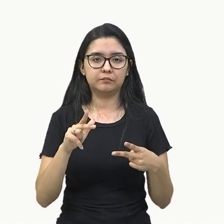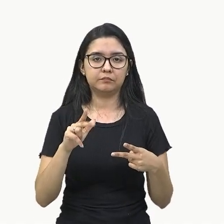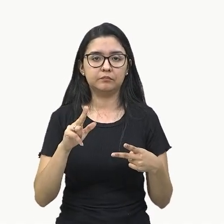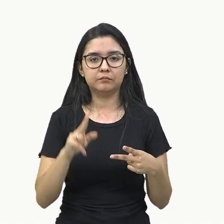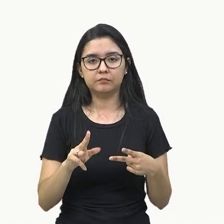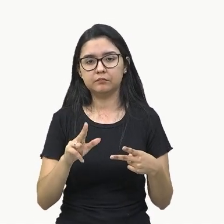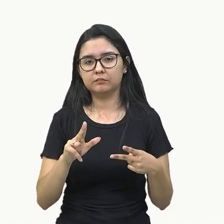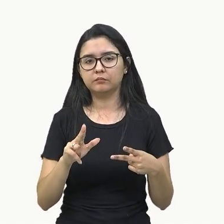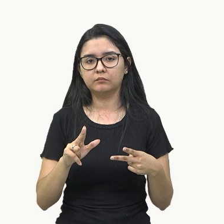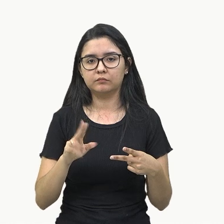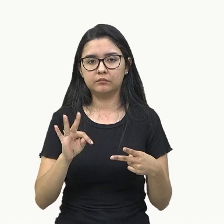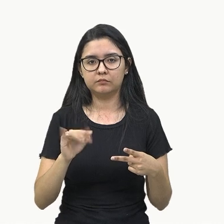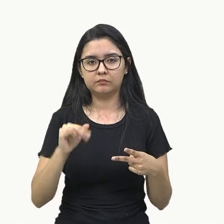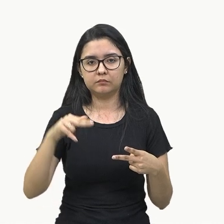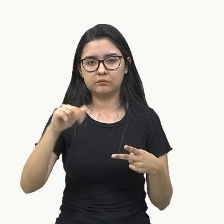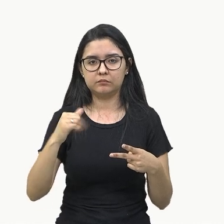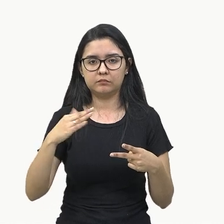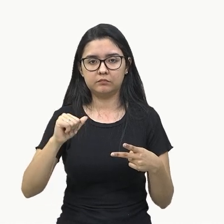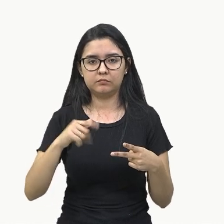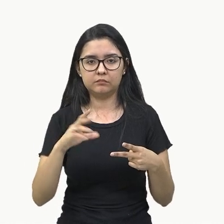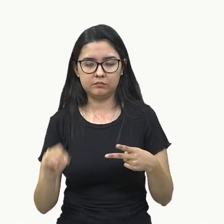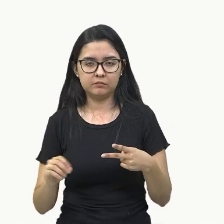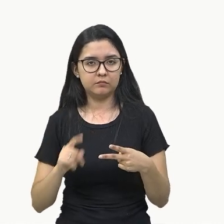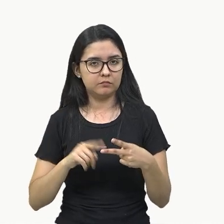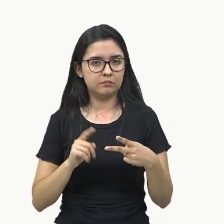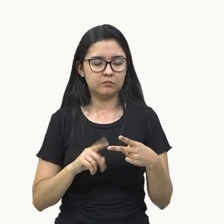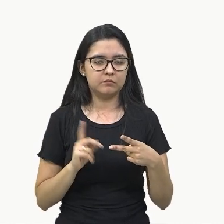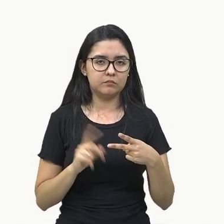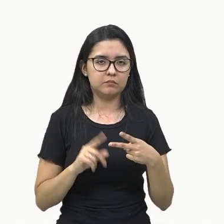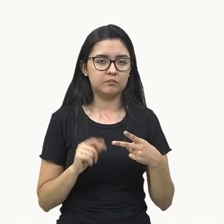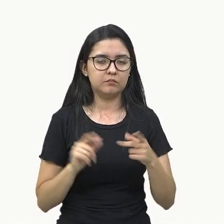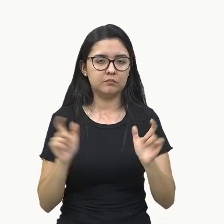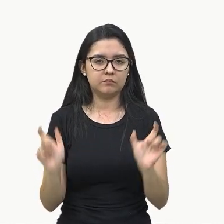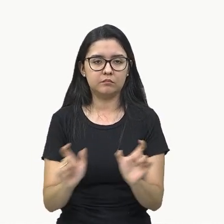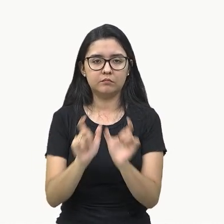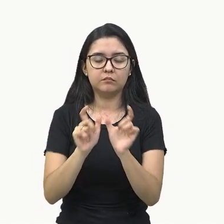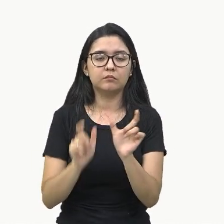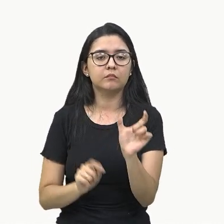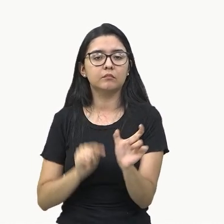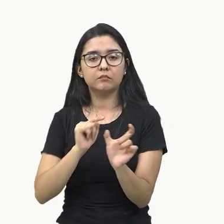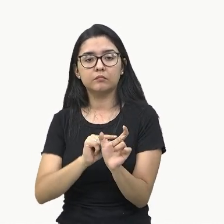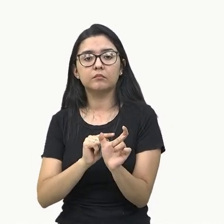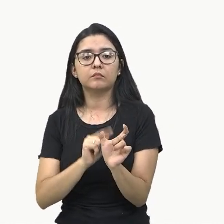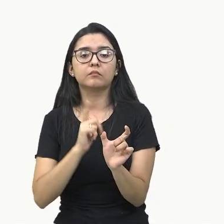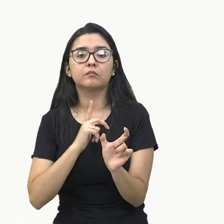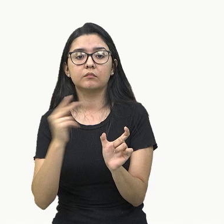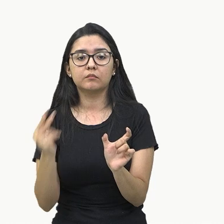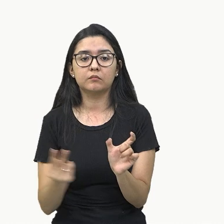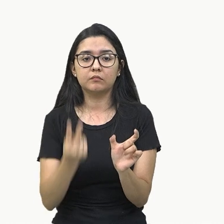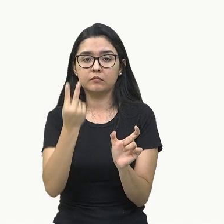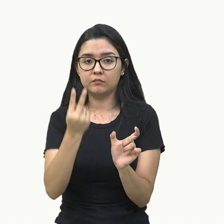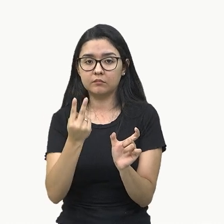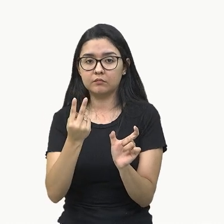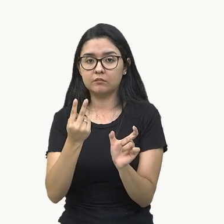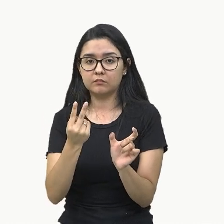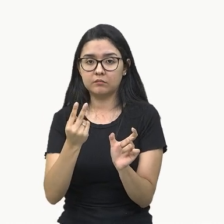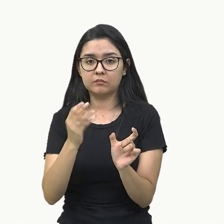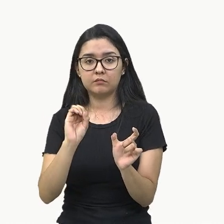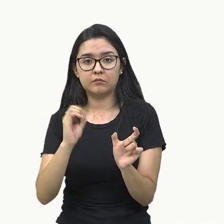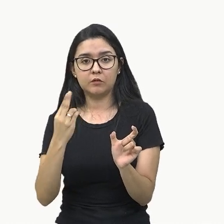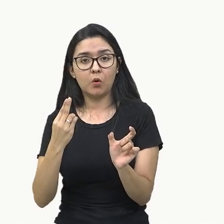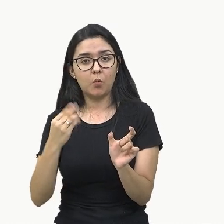segundo processo de composição. As palavras são formadas pela união de dois ou